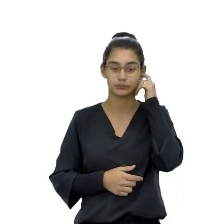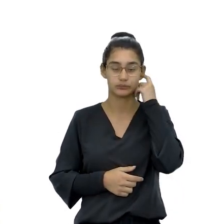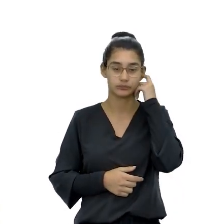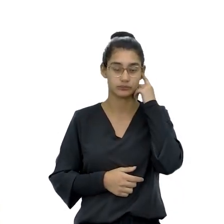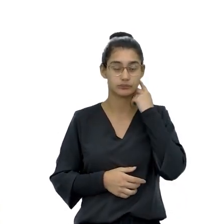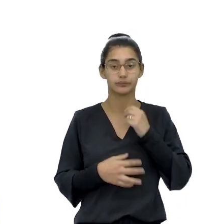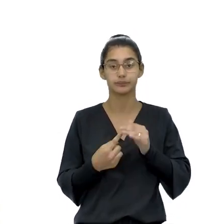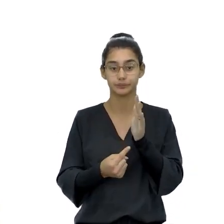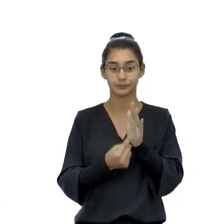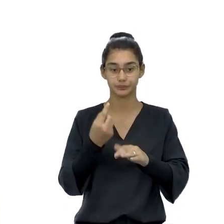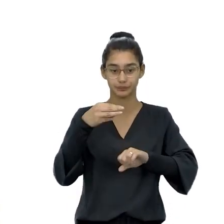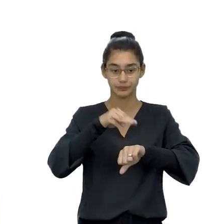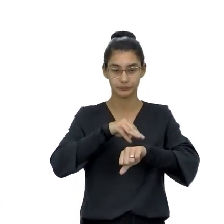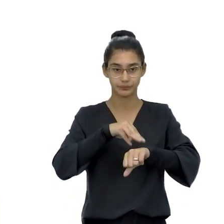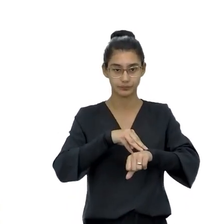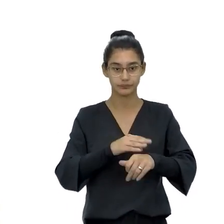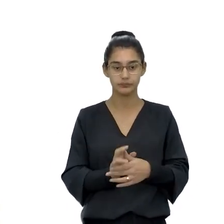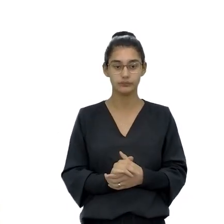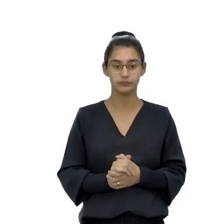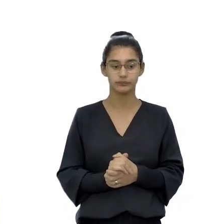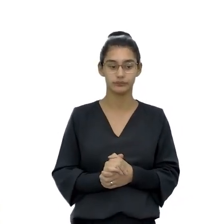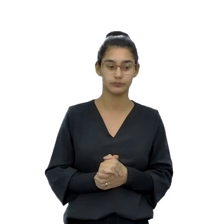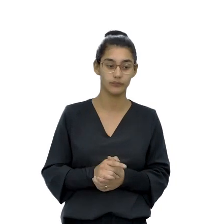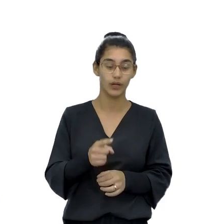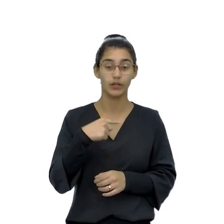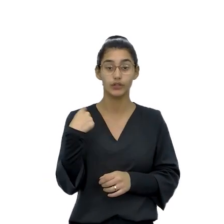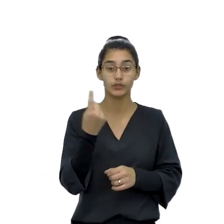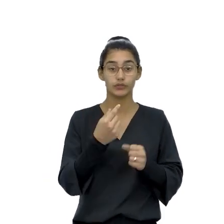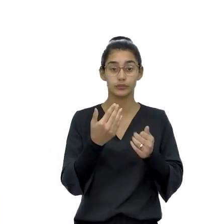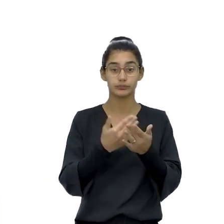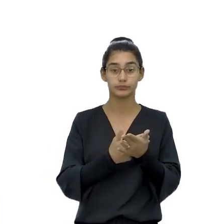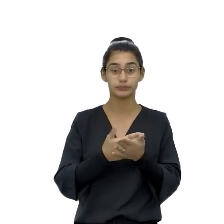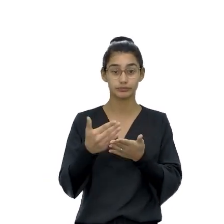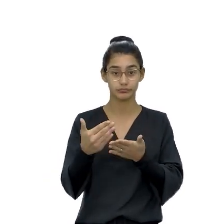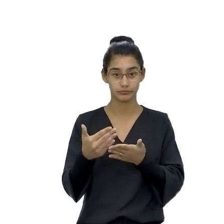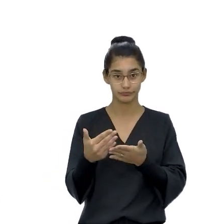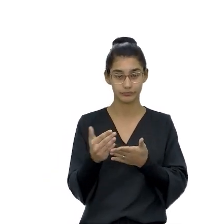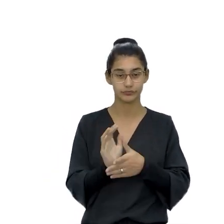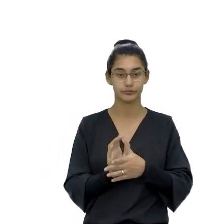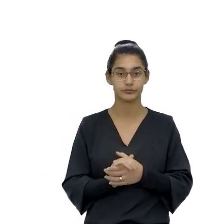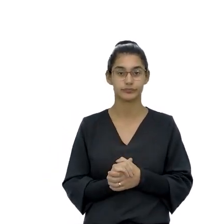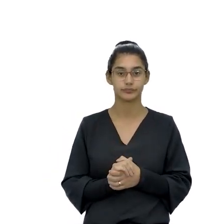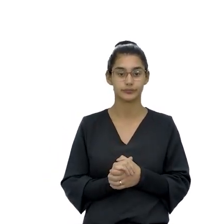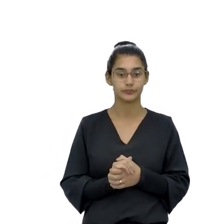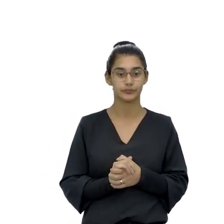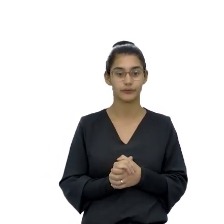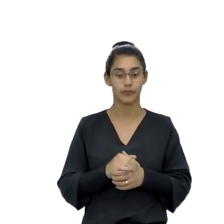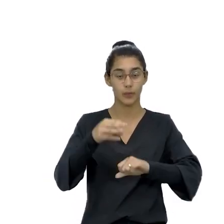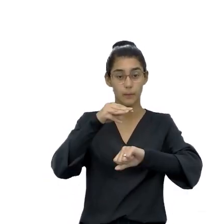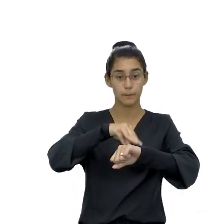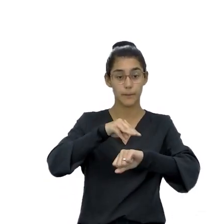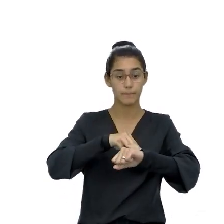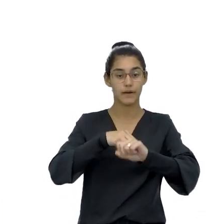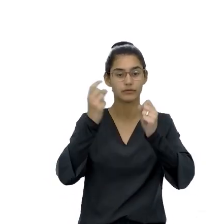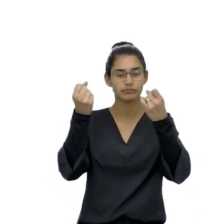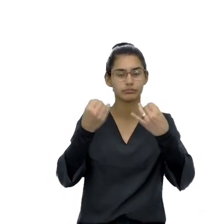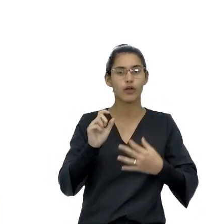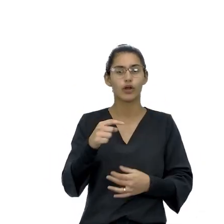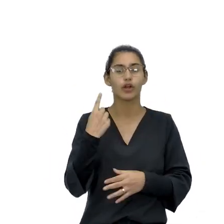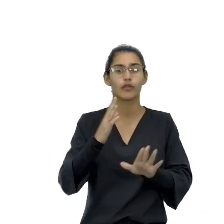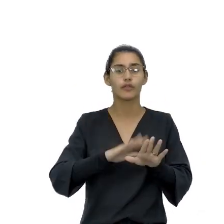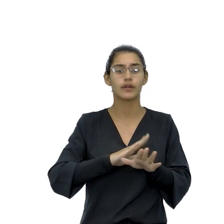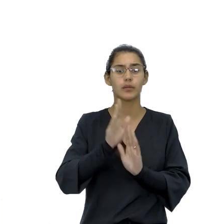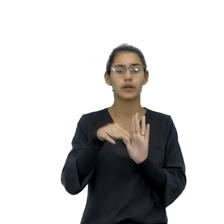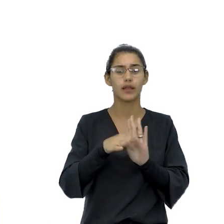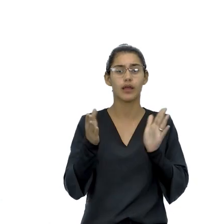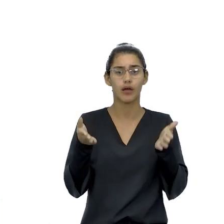Bom, neste primeiro percurso formativo, nós vamos iniciar aqui esse momento explanando o que nós fizemos